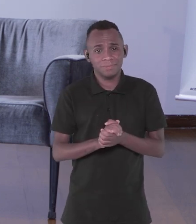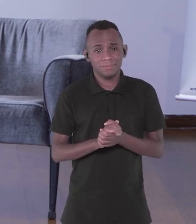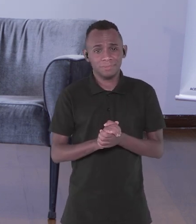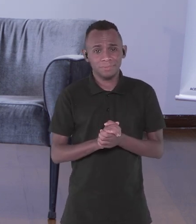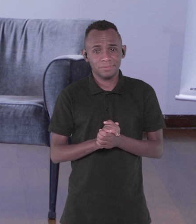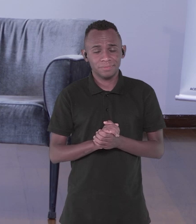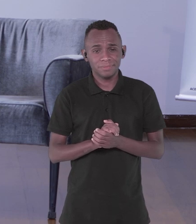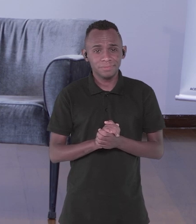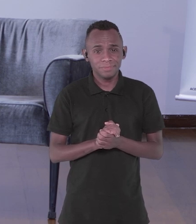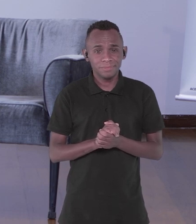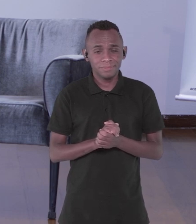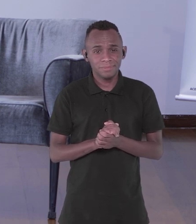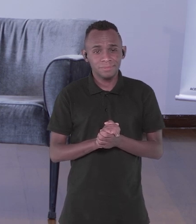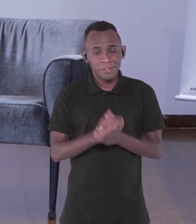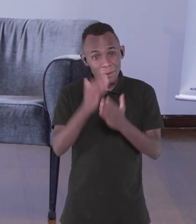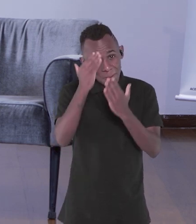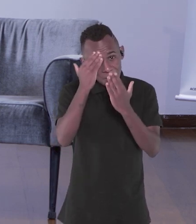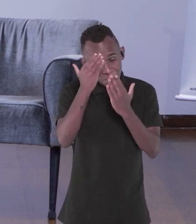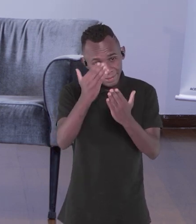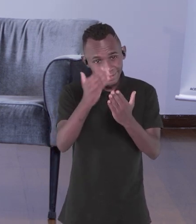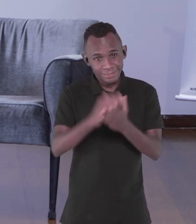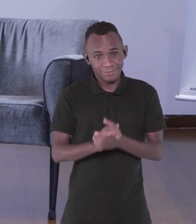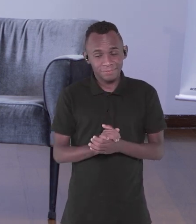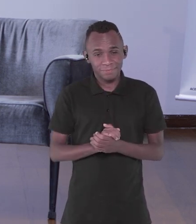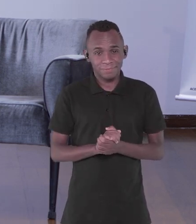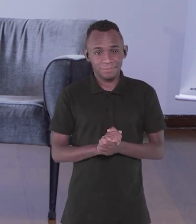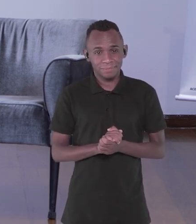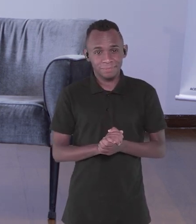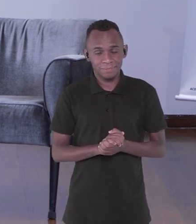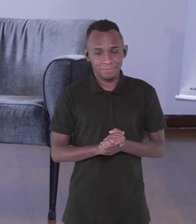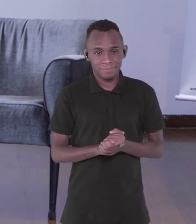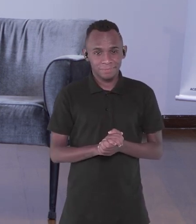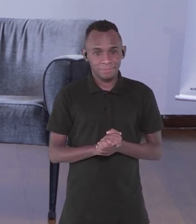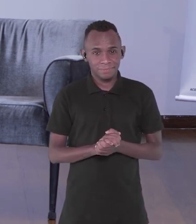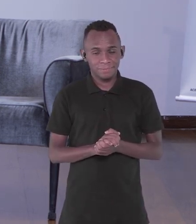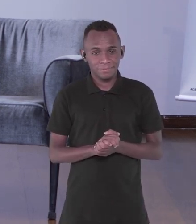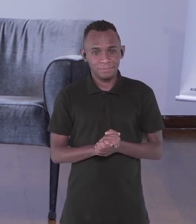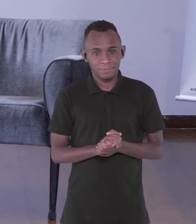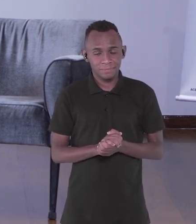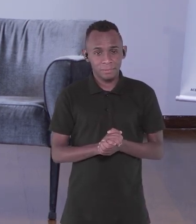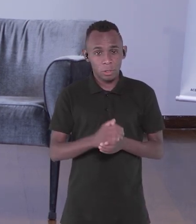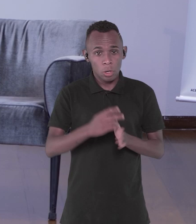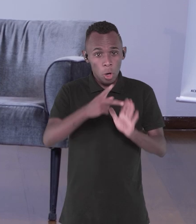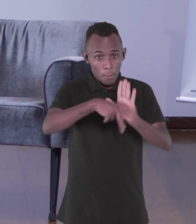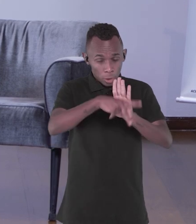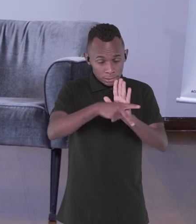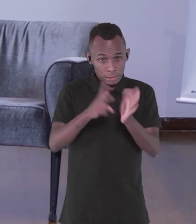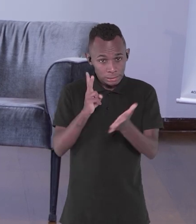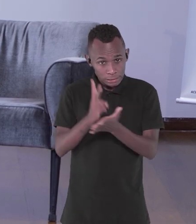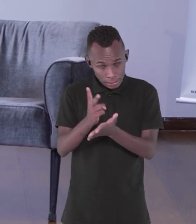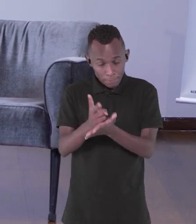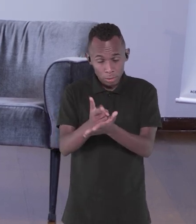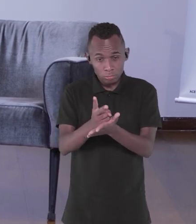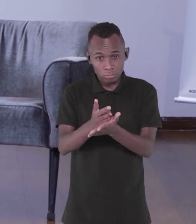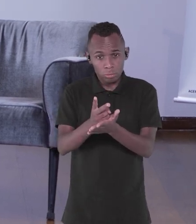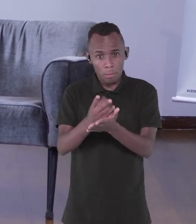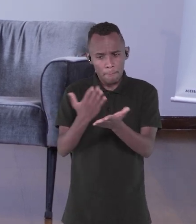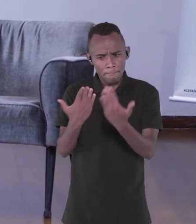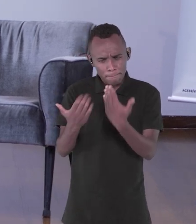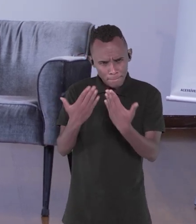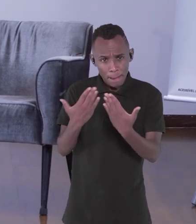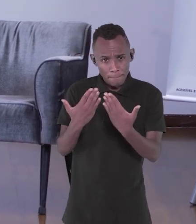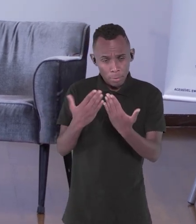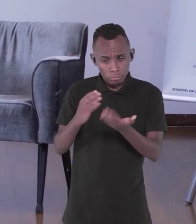Afonso usa um óculos de haste preta, uma blusa branca e uma calça marrom. Patrocinado pela CEMIG,